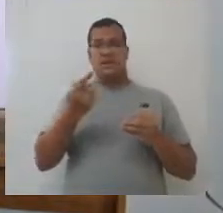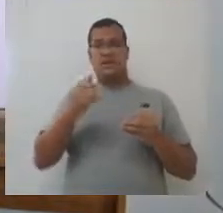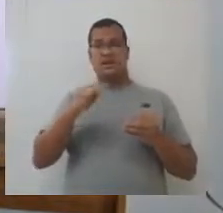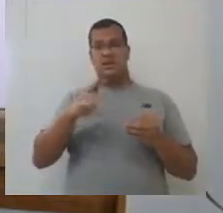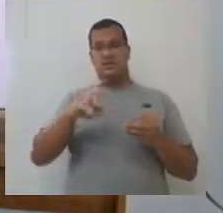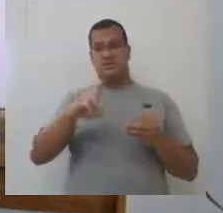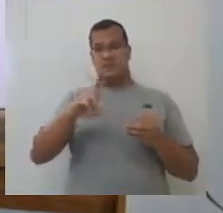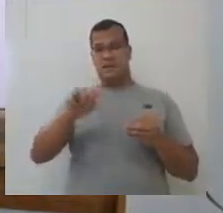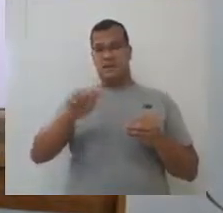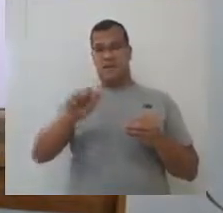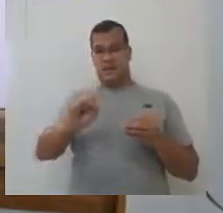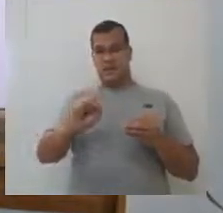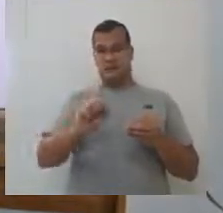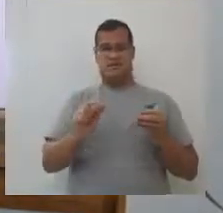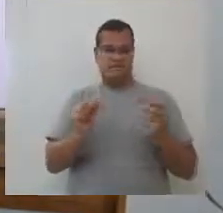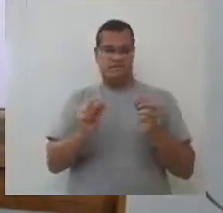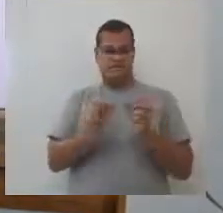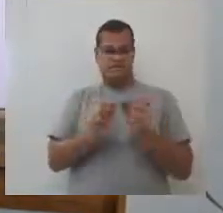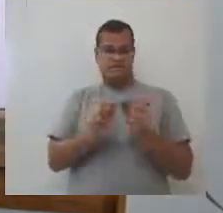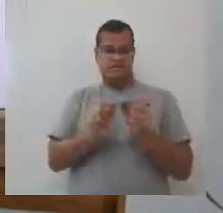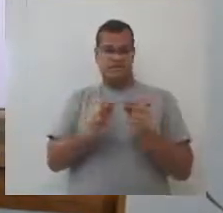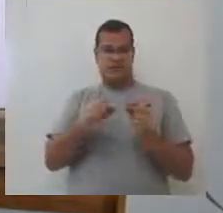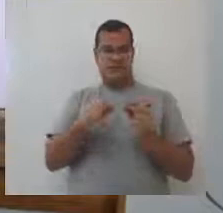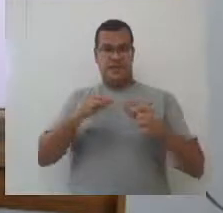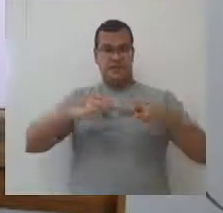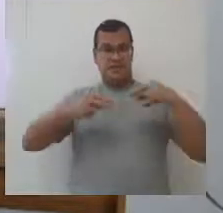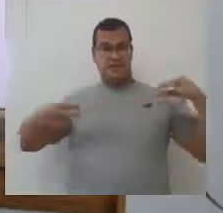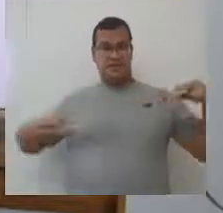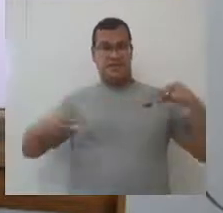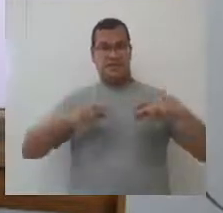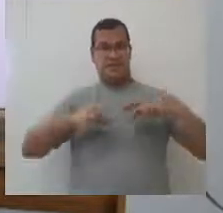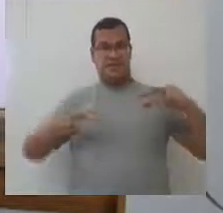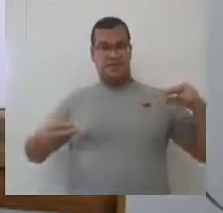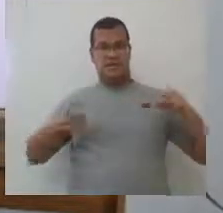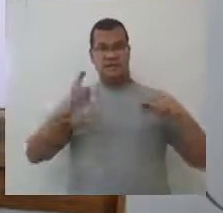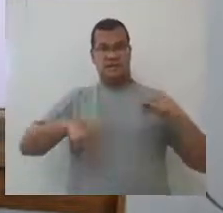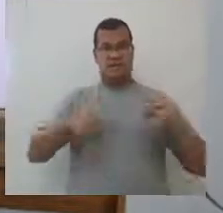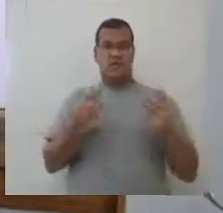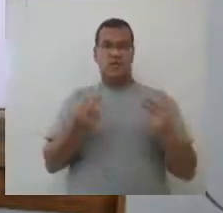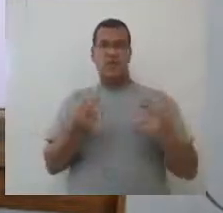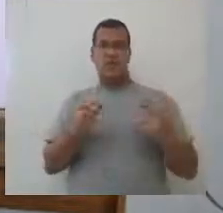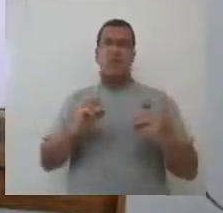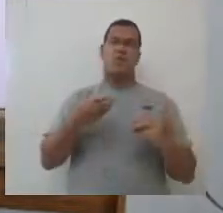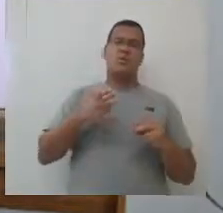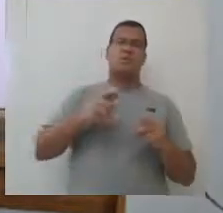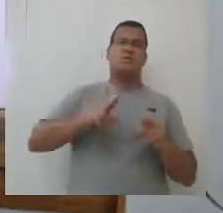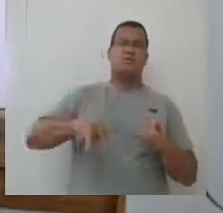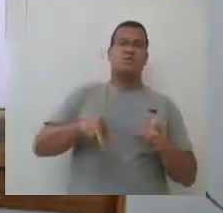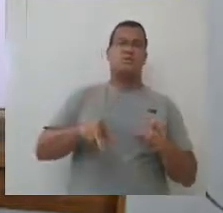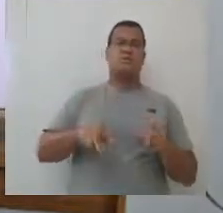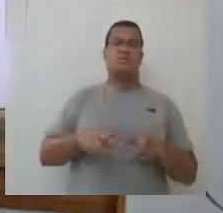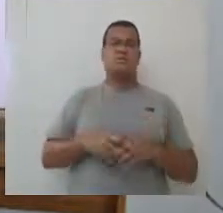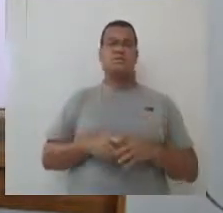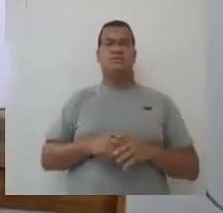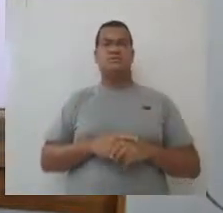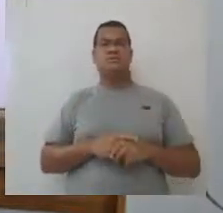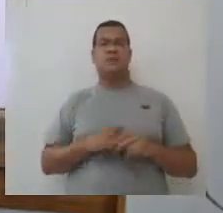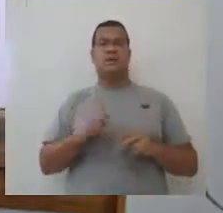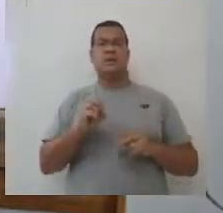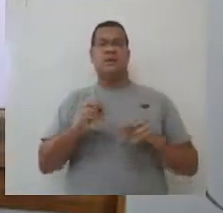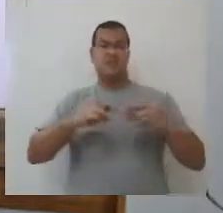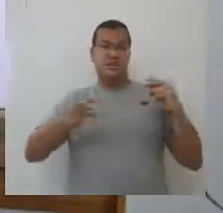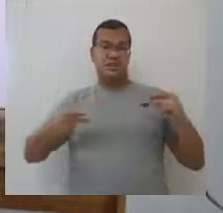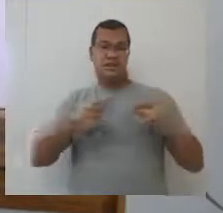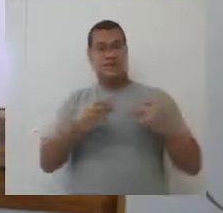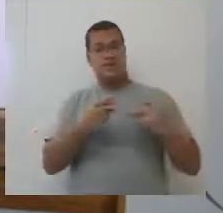cá. A ervilha híbrida, a genética, ela é igual ou diferente? Ela é igual ou